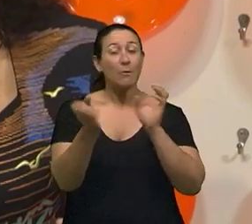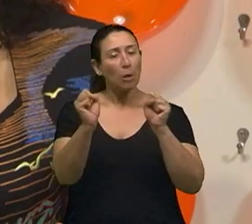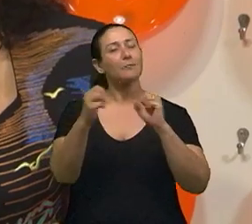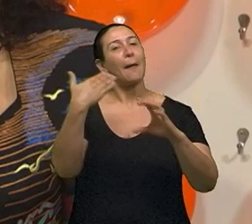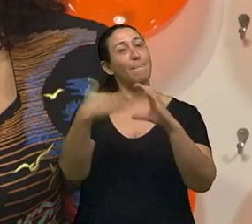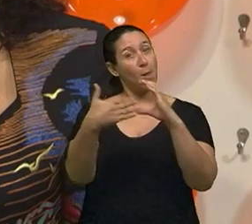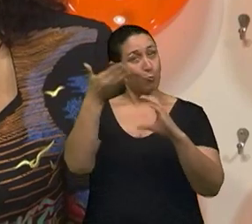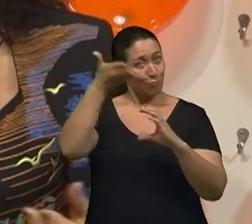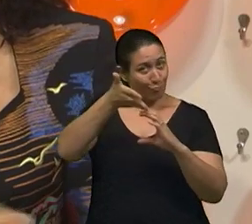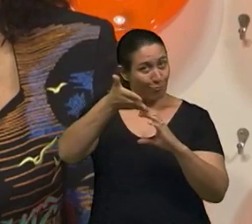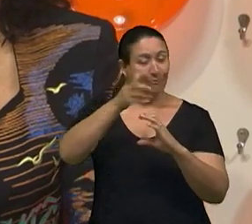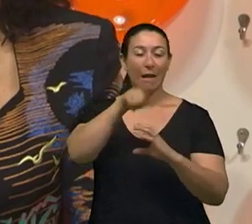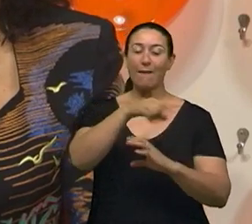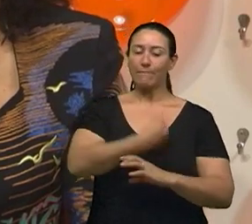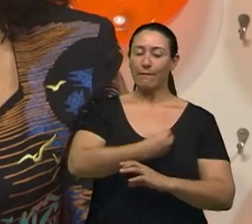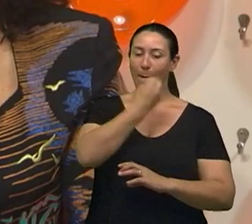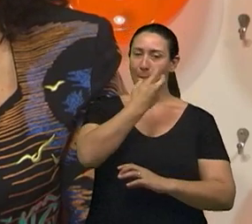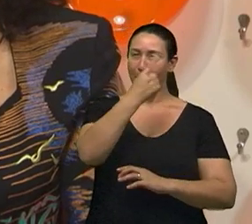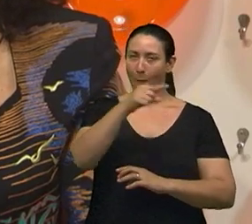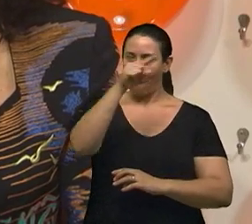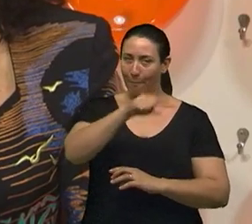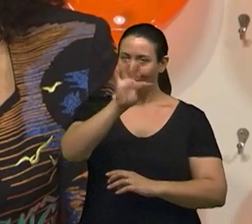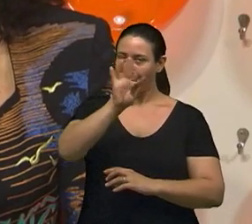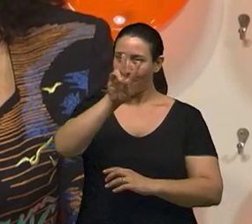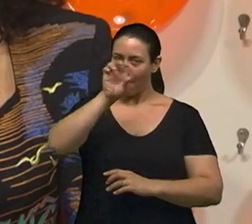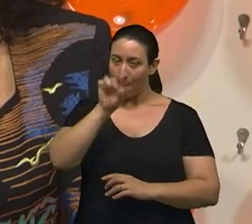através do nosso e-mail vivabem